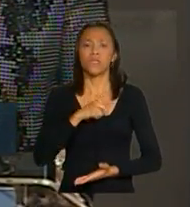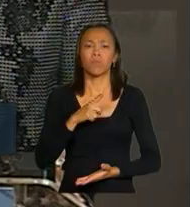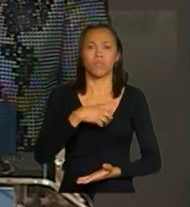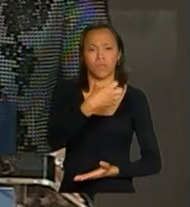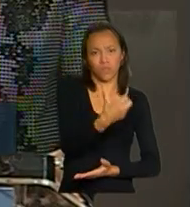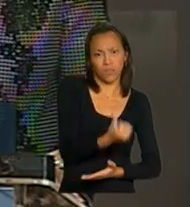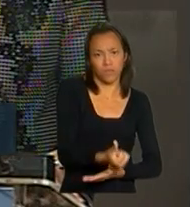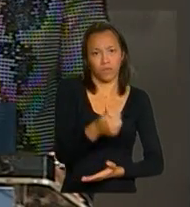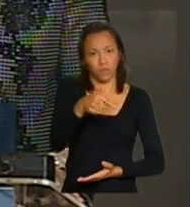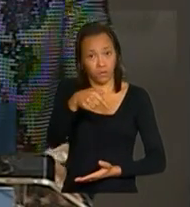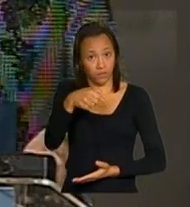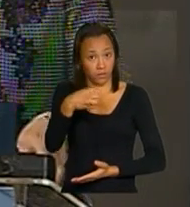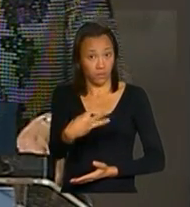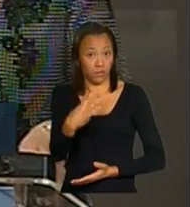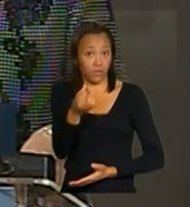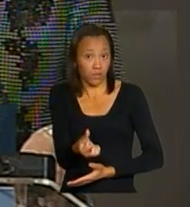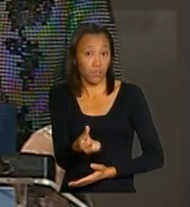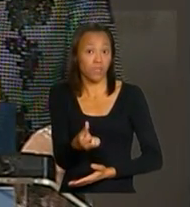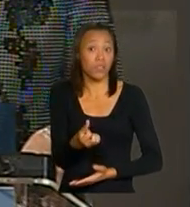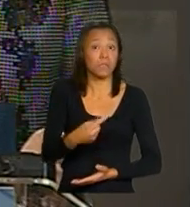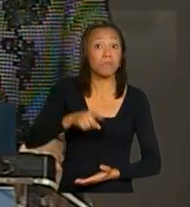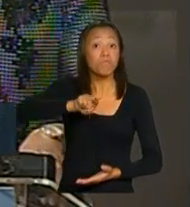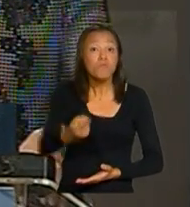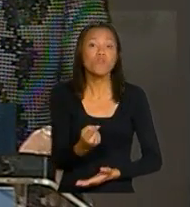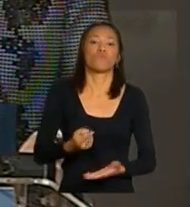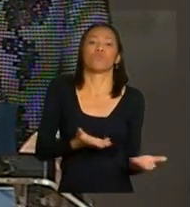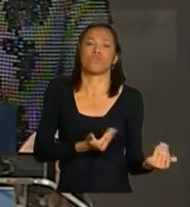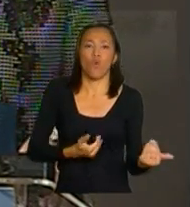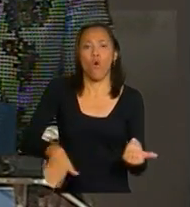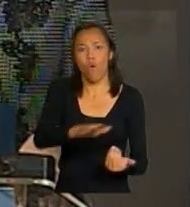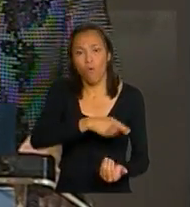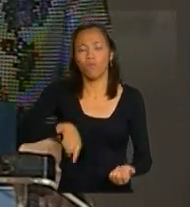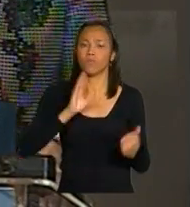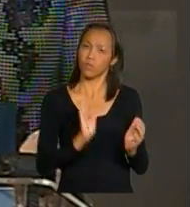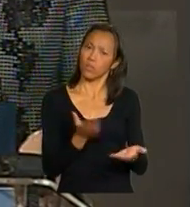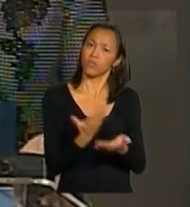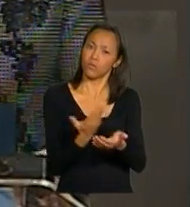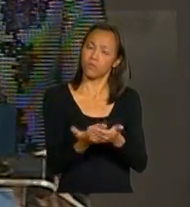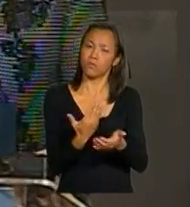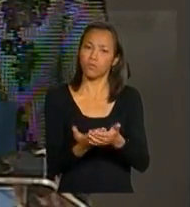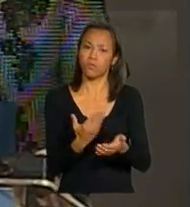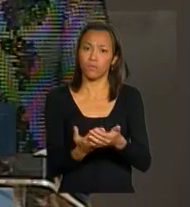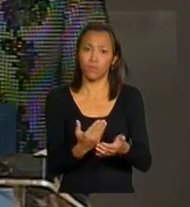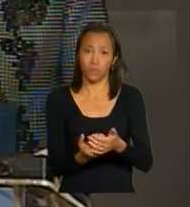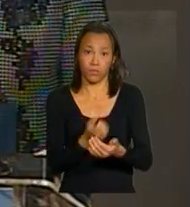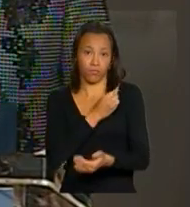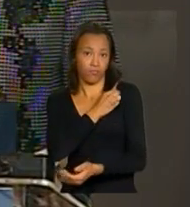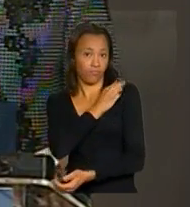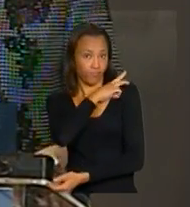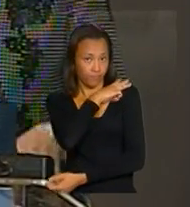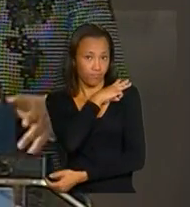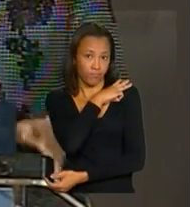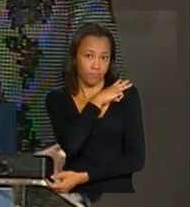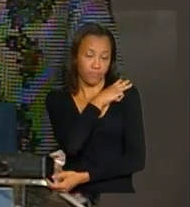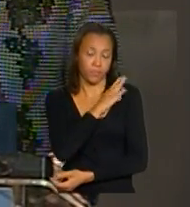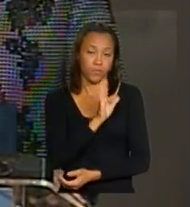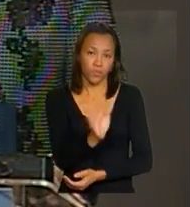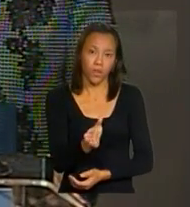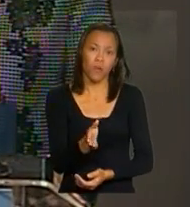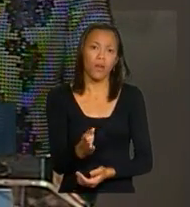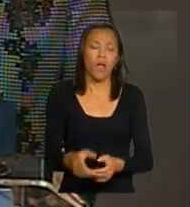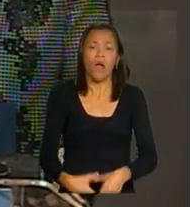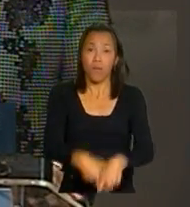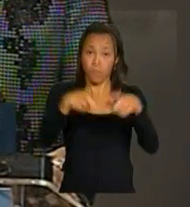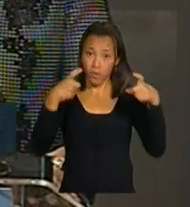736 mil jovens cursando o ensino técnico de nível médio. Uma grande